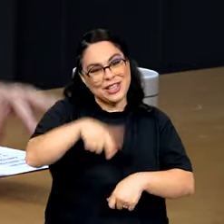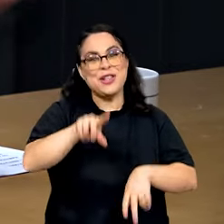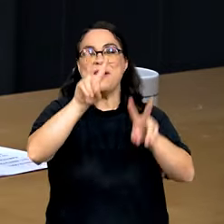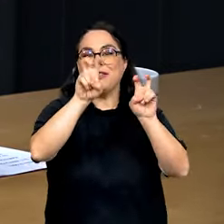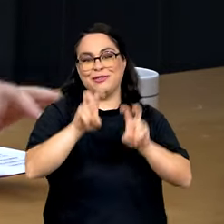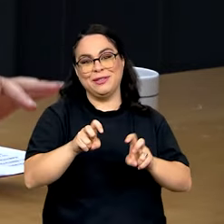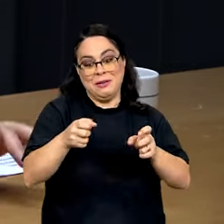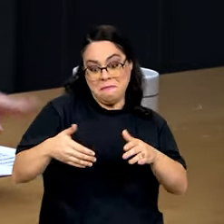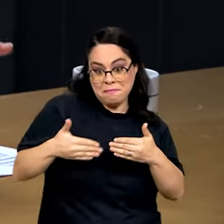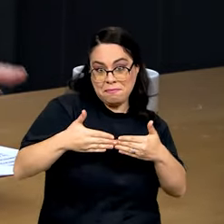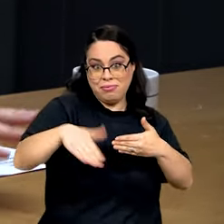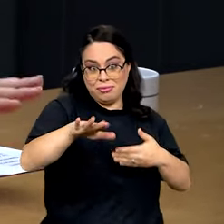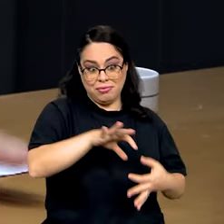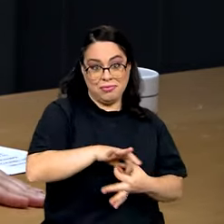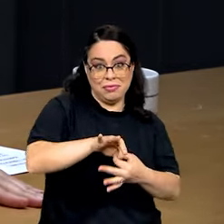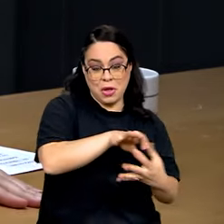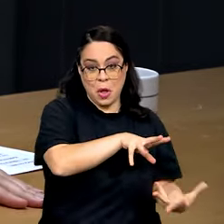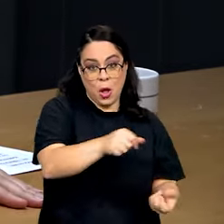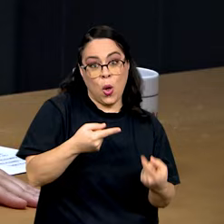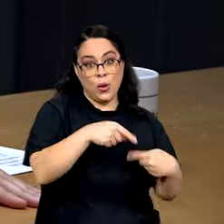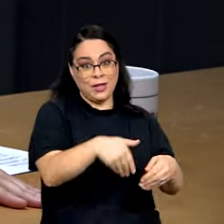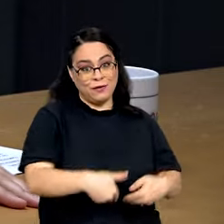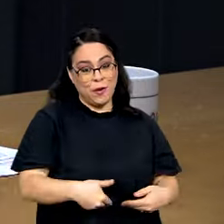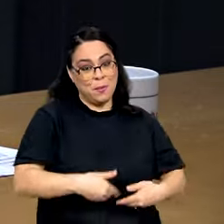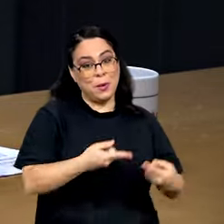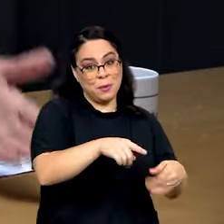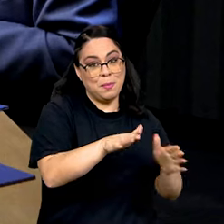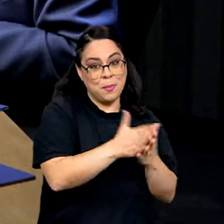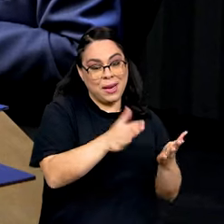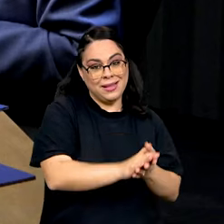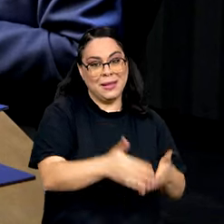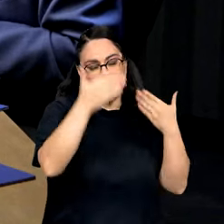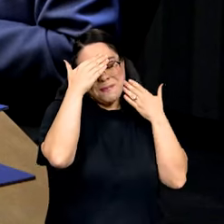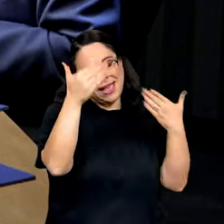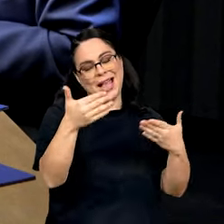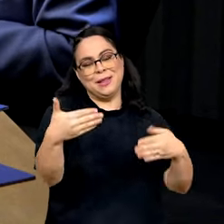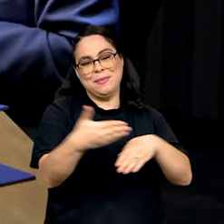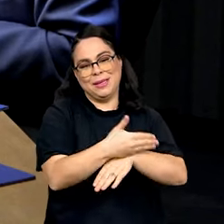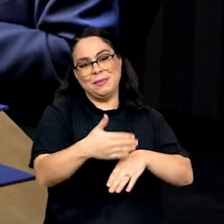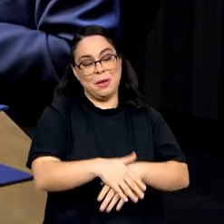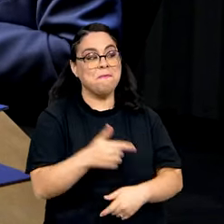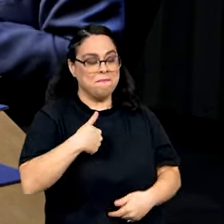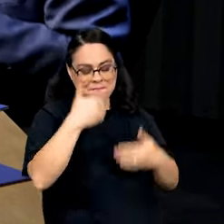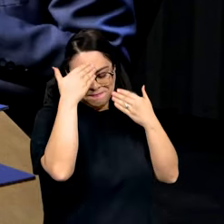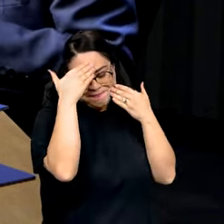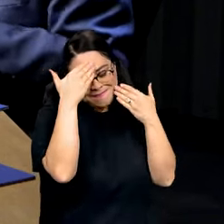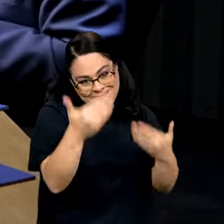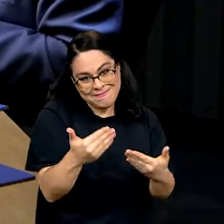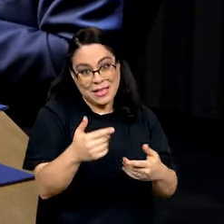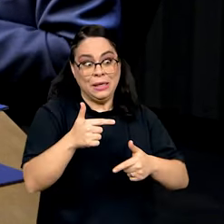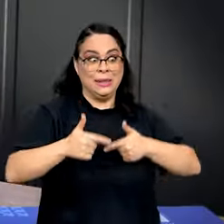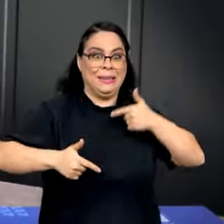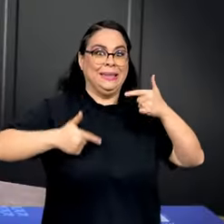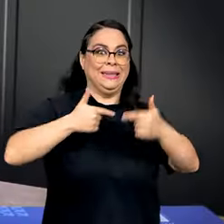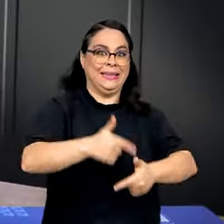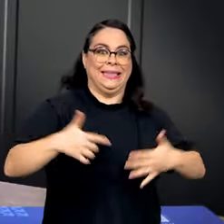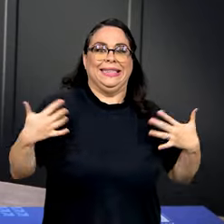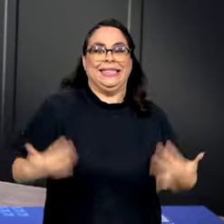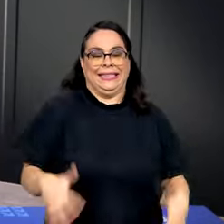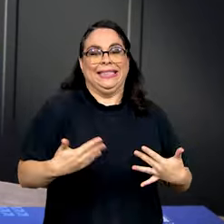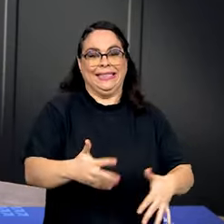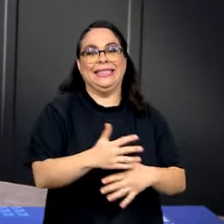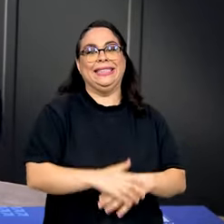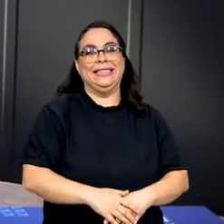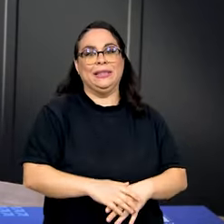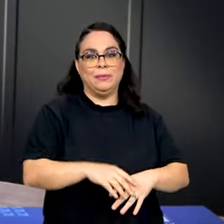conversar sobre o lançamento da Aliança Global contra a fome e a pobreza Obrigada Ministro pela participação Eu que agradeço e muito trabalho